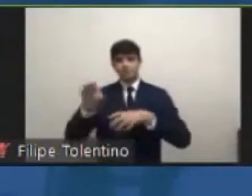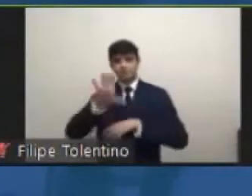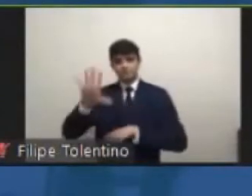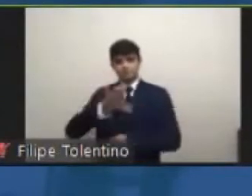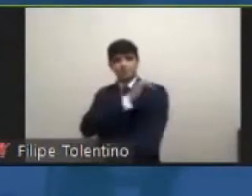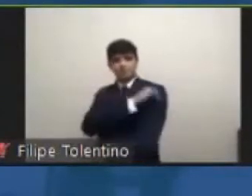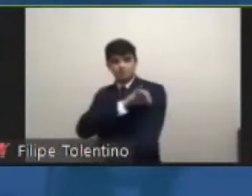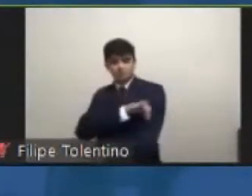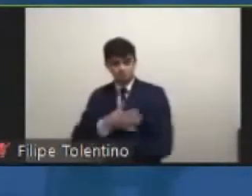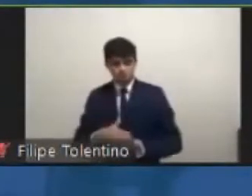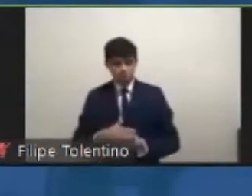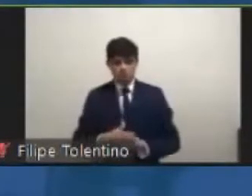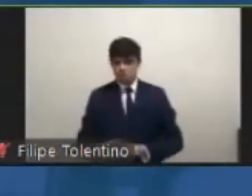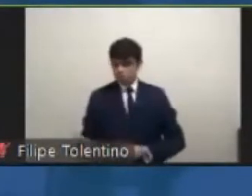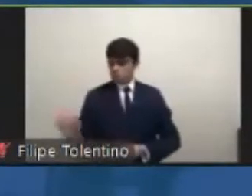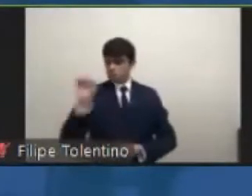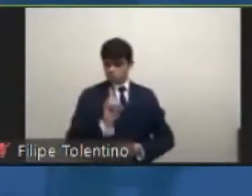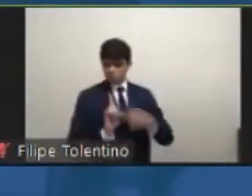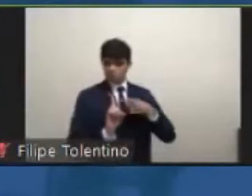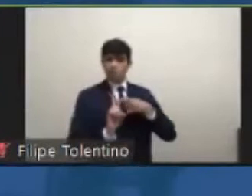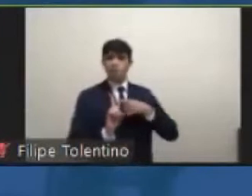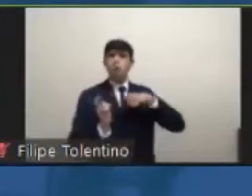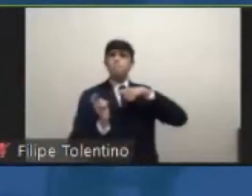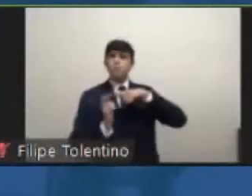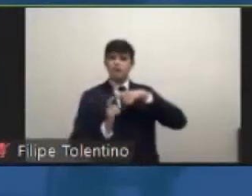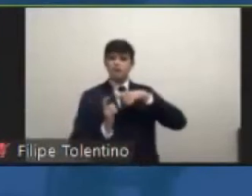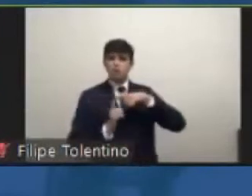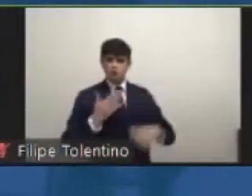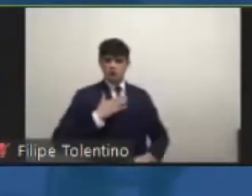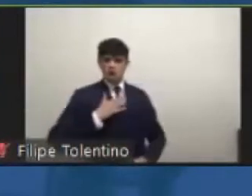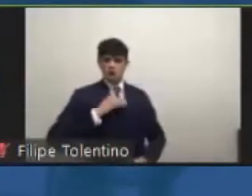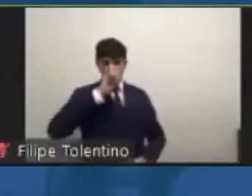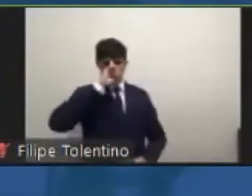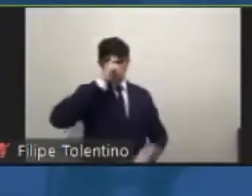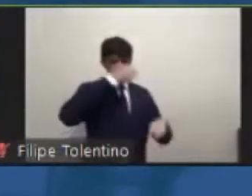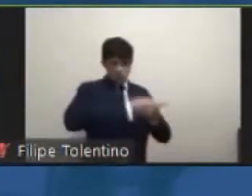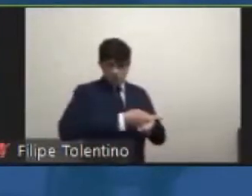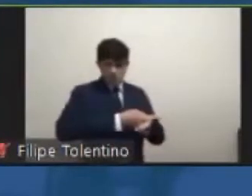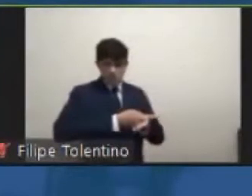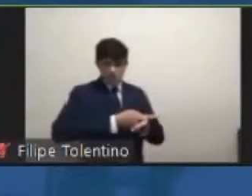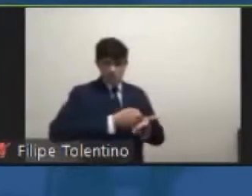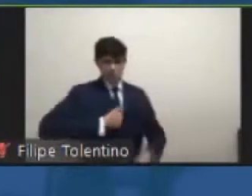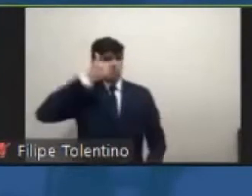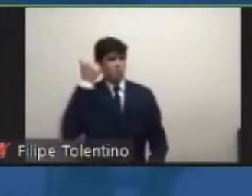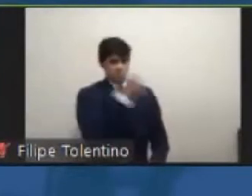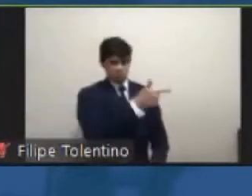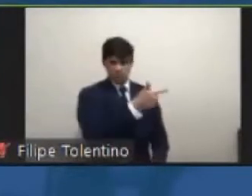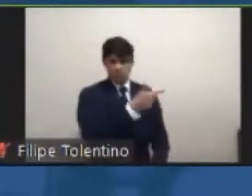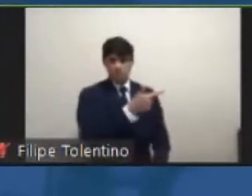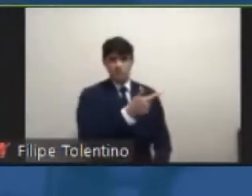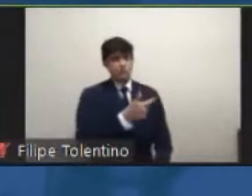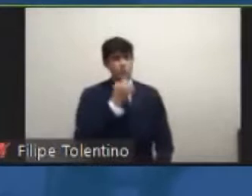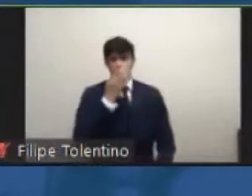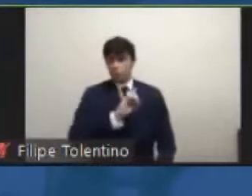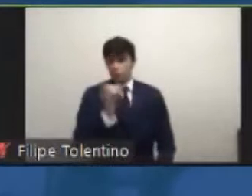paciente, porque, na realidade, esse é um aspecto fundamental da personalidade, a liberdade religiosa, a liberdade de crença, a liberdade de